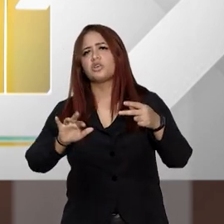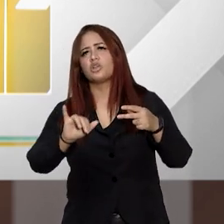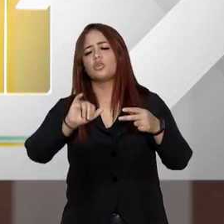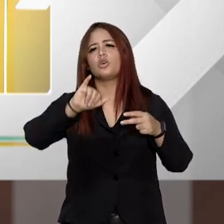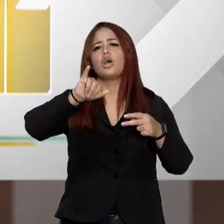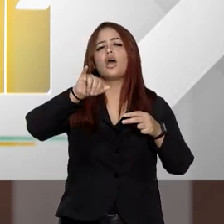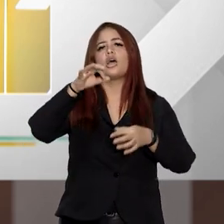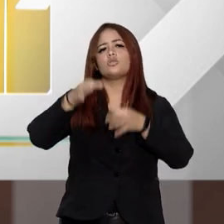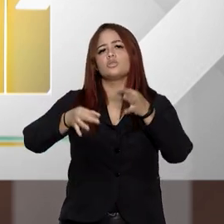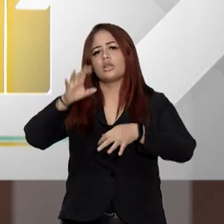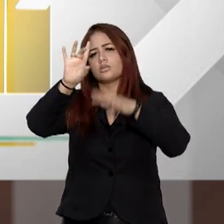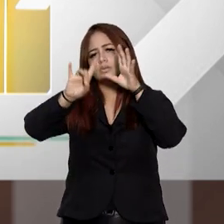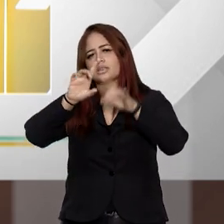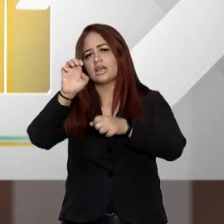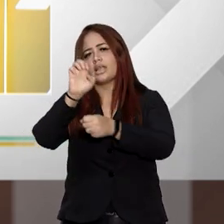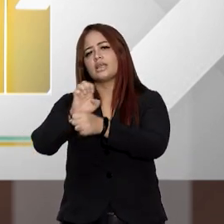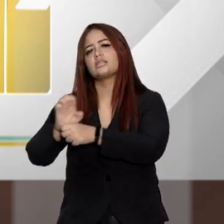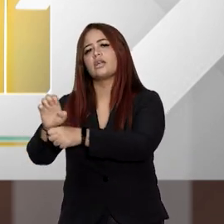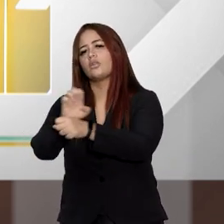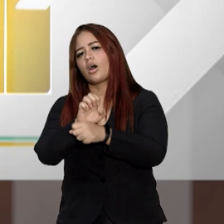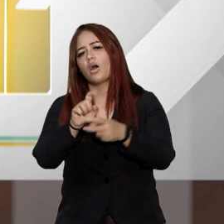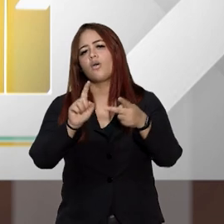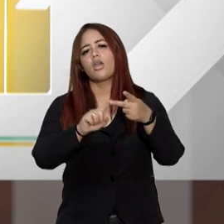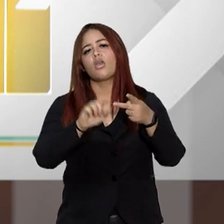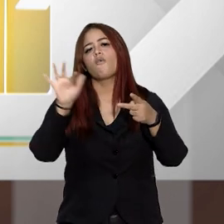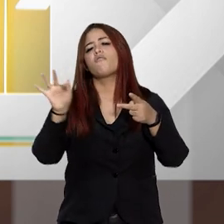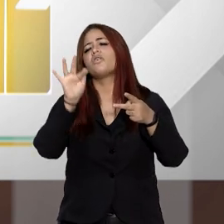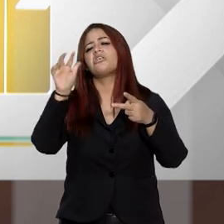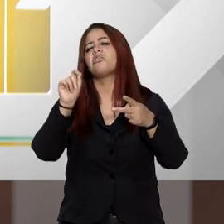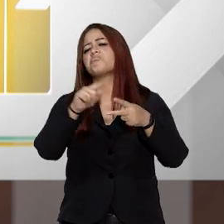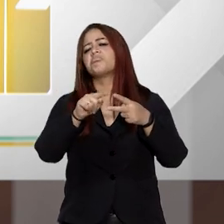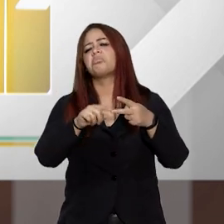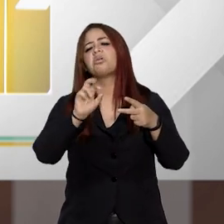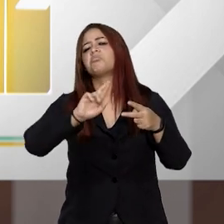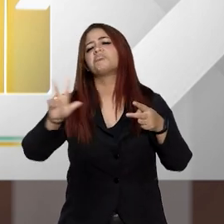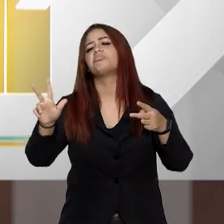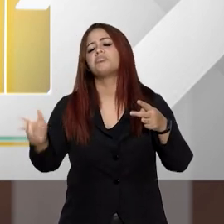especiais estaduais e os juizados especiais federais?